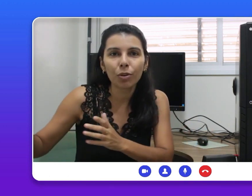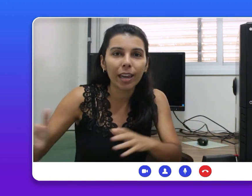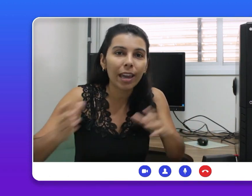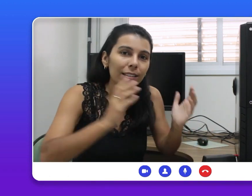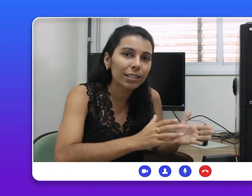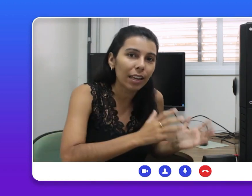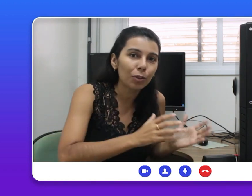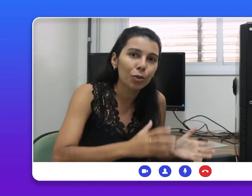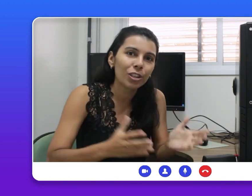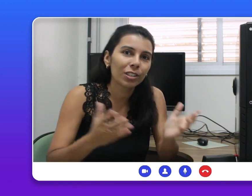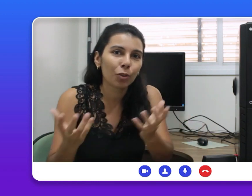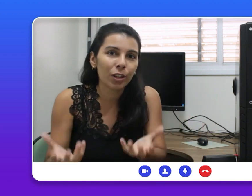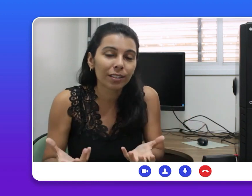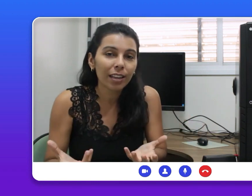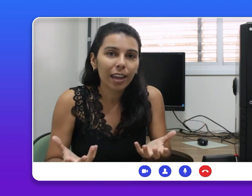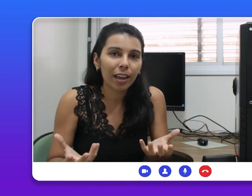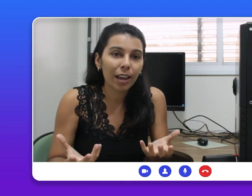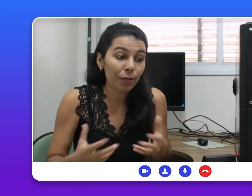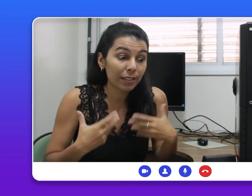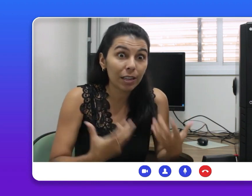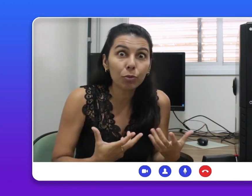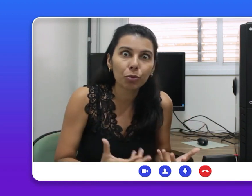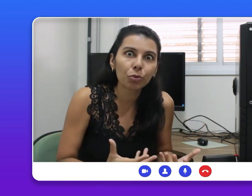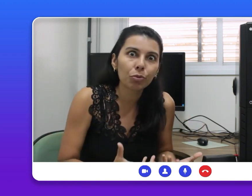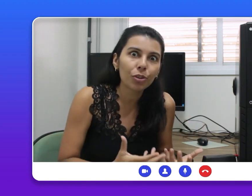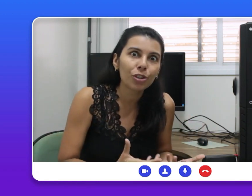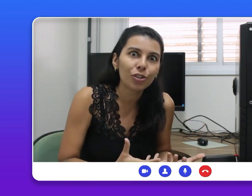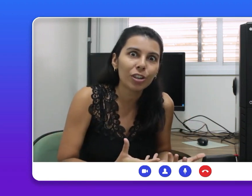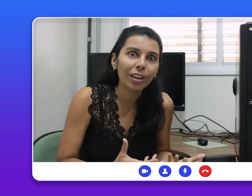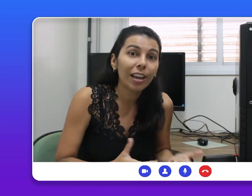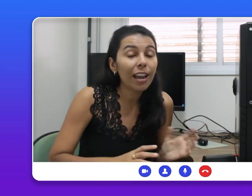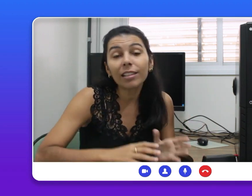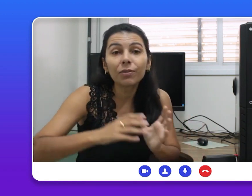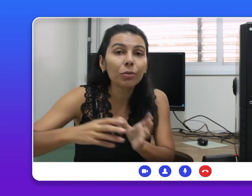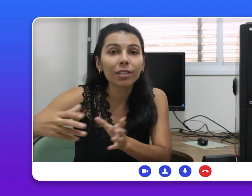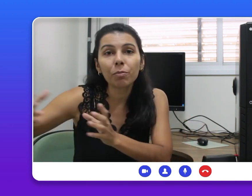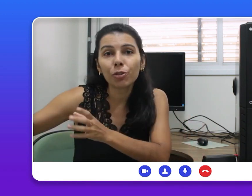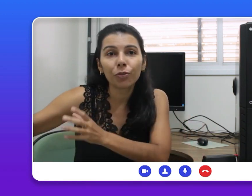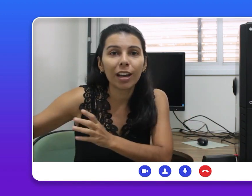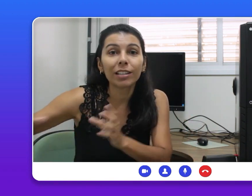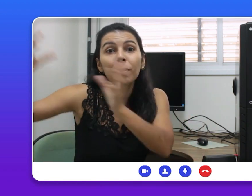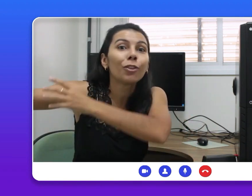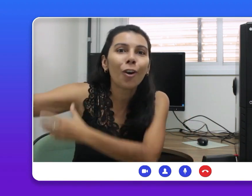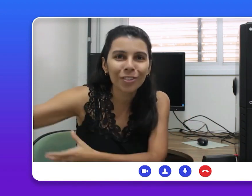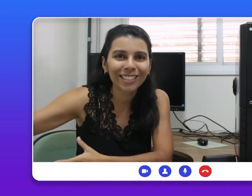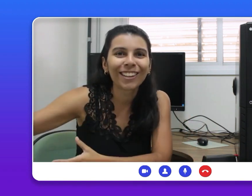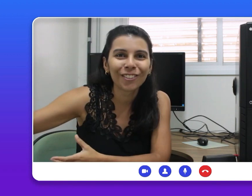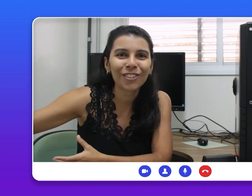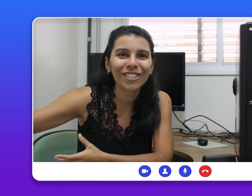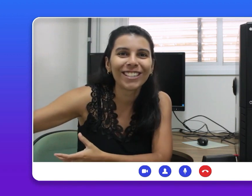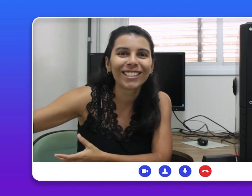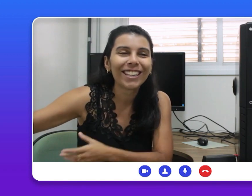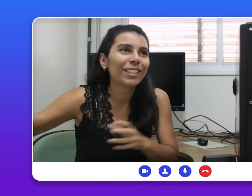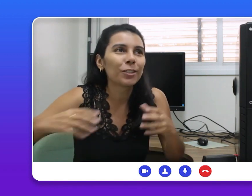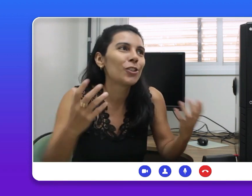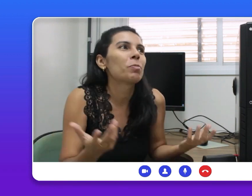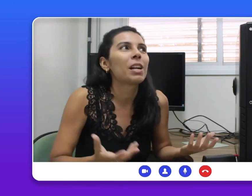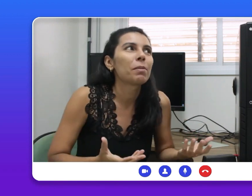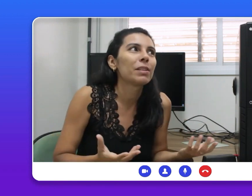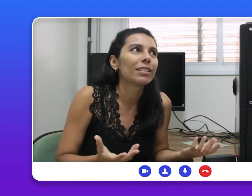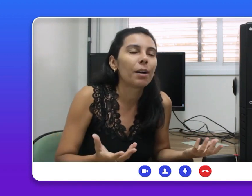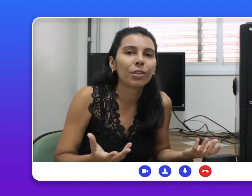e sua tecnologia própria daquele período e que nos permitiu chegar ao que a gente tem hoje. Então, isso não é um